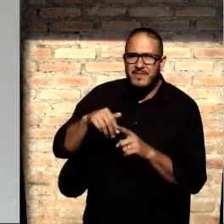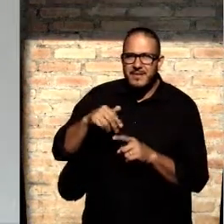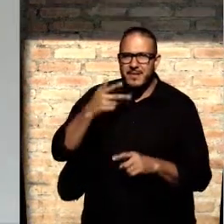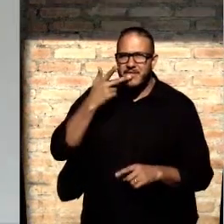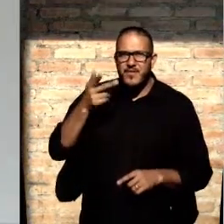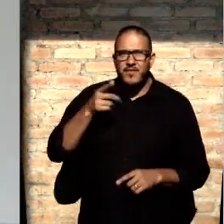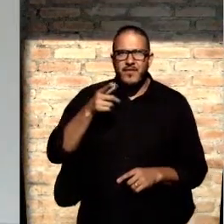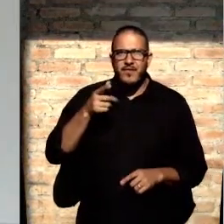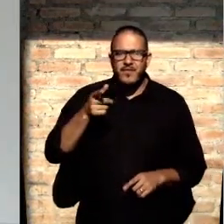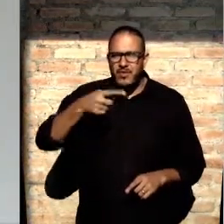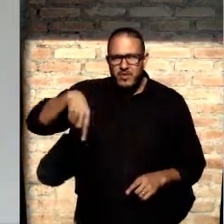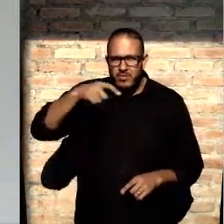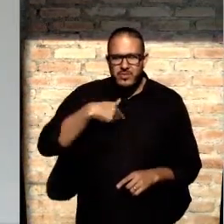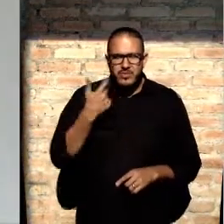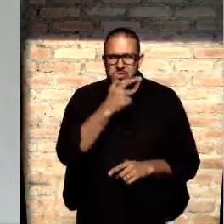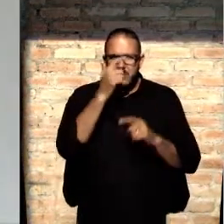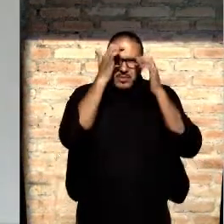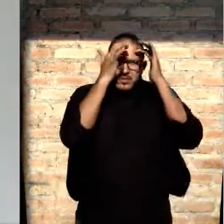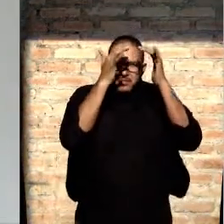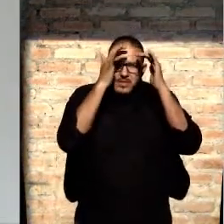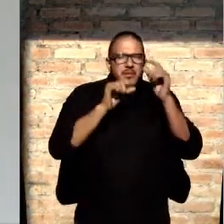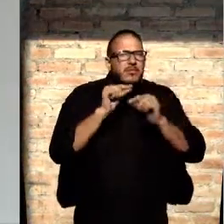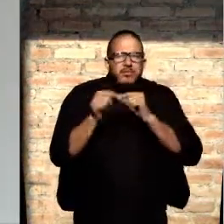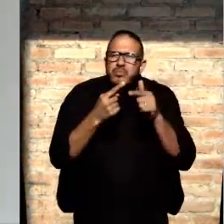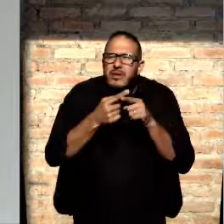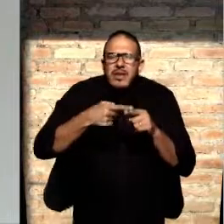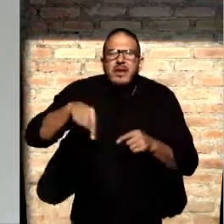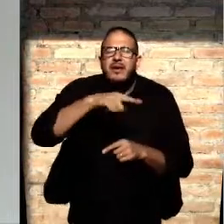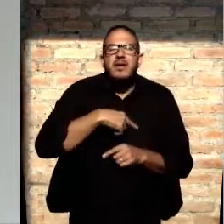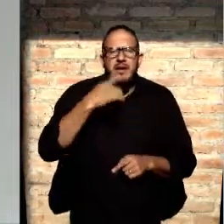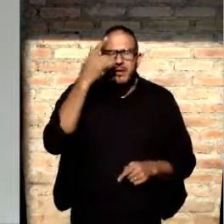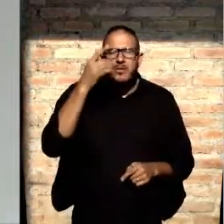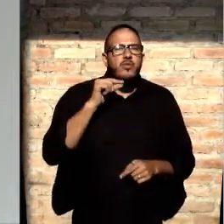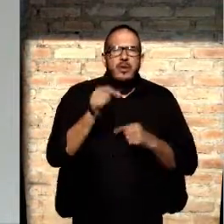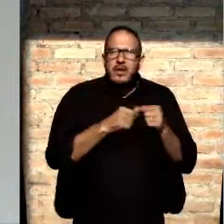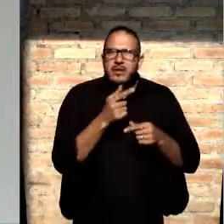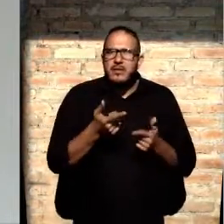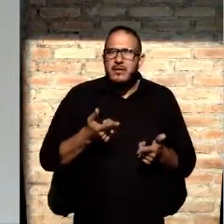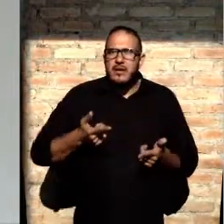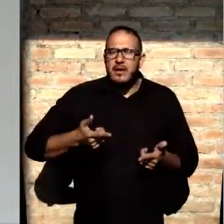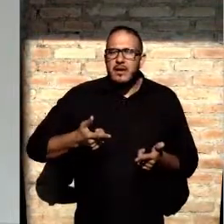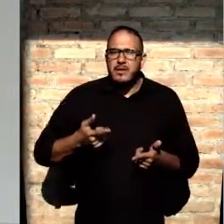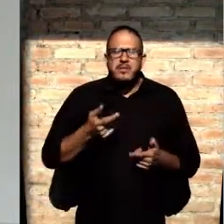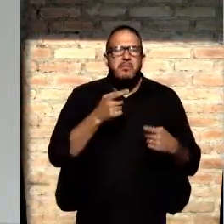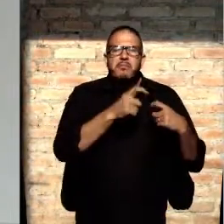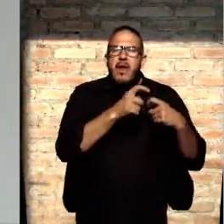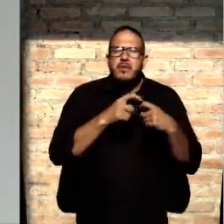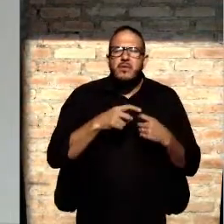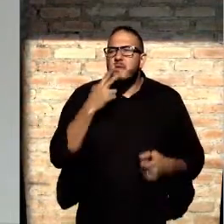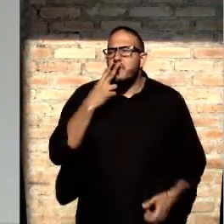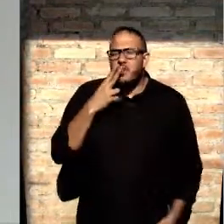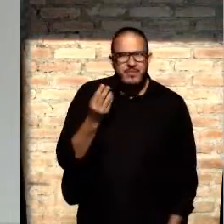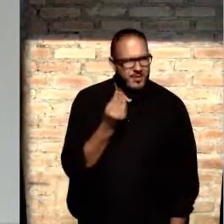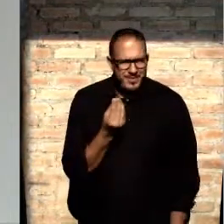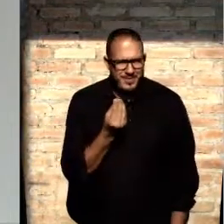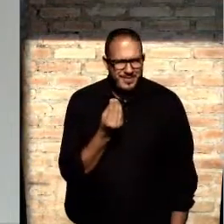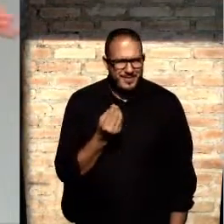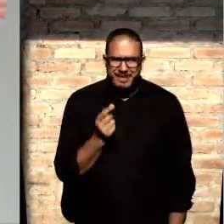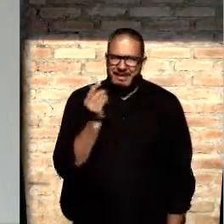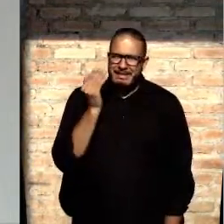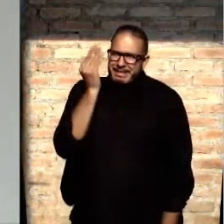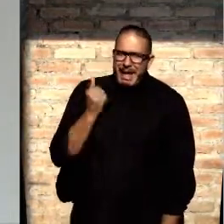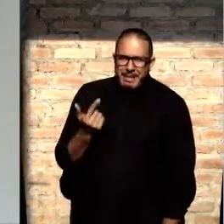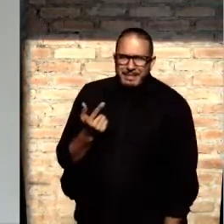como somos racionais porque a gente sabe que os médicos fumam nem a gente sabe e não faz